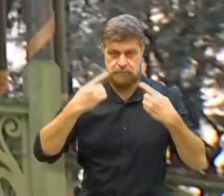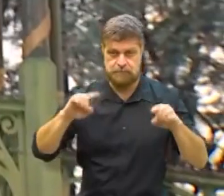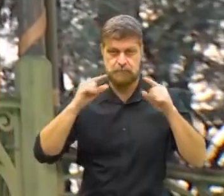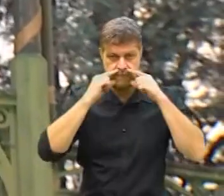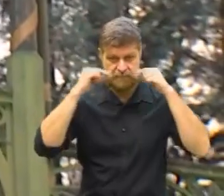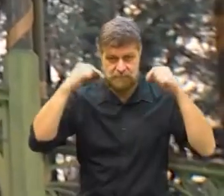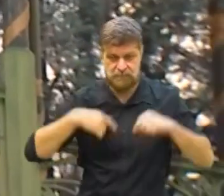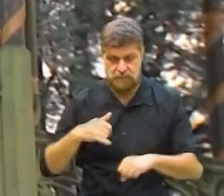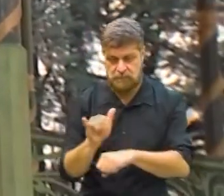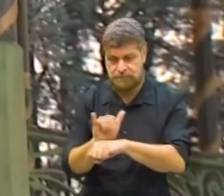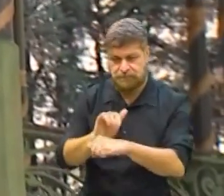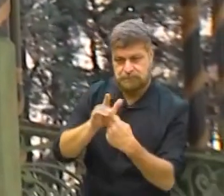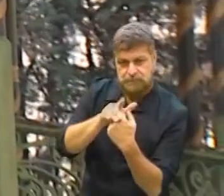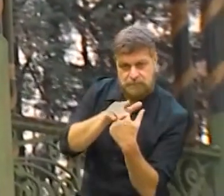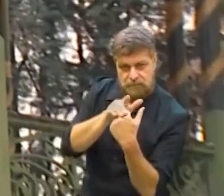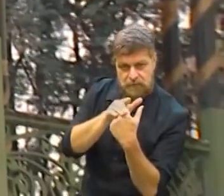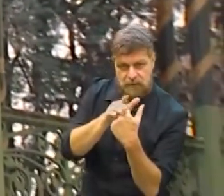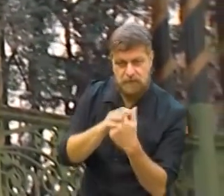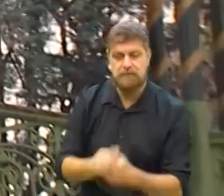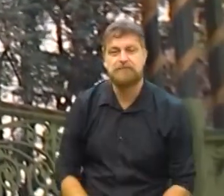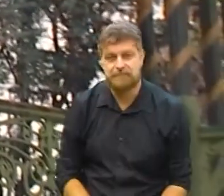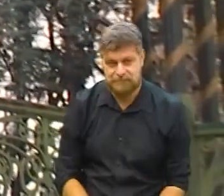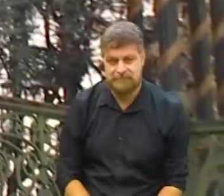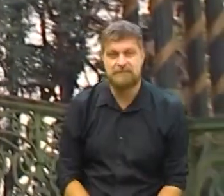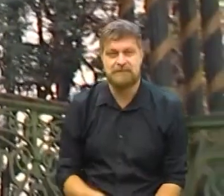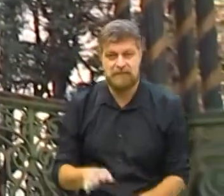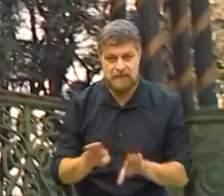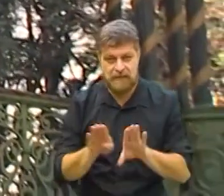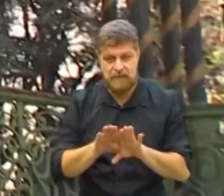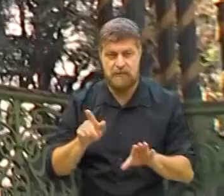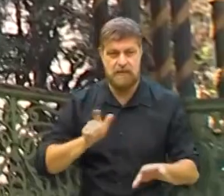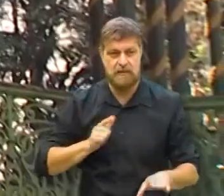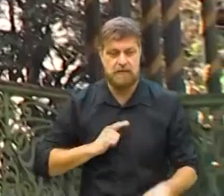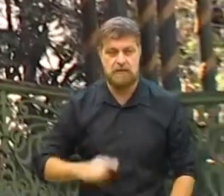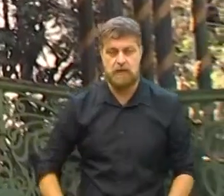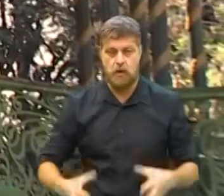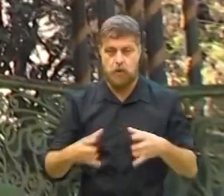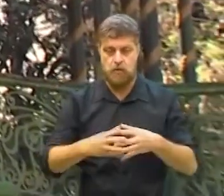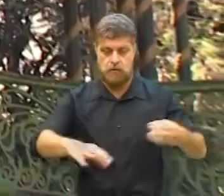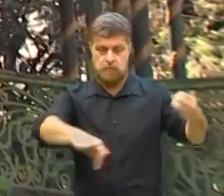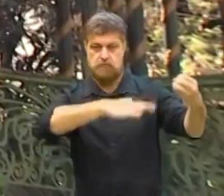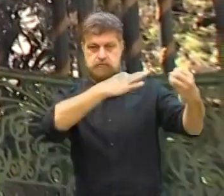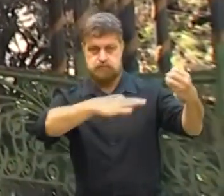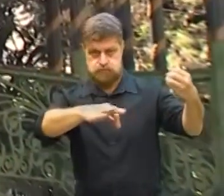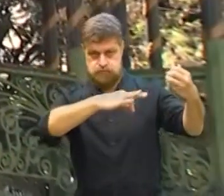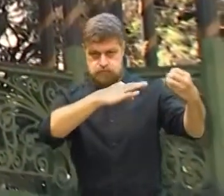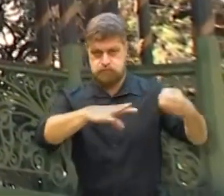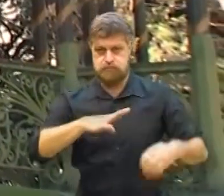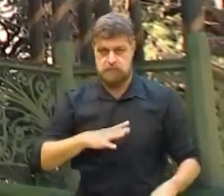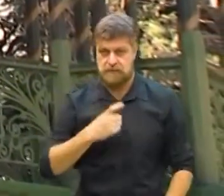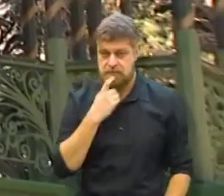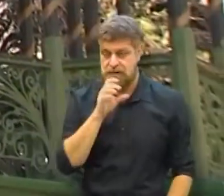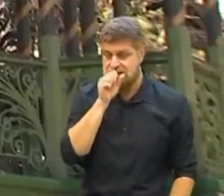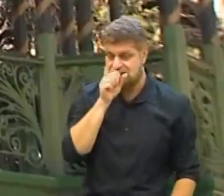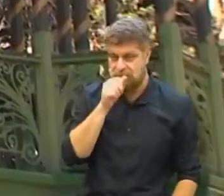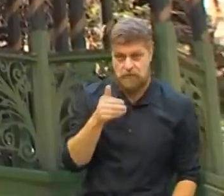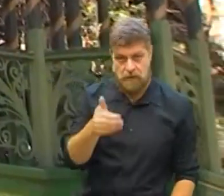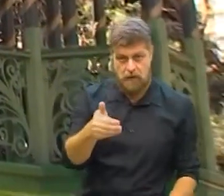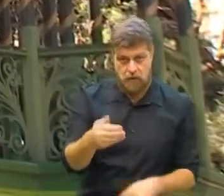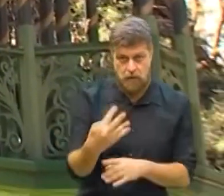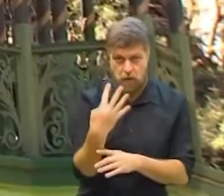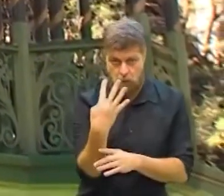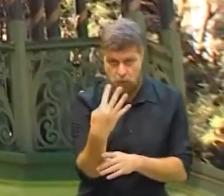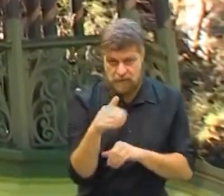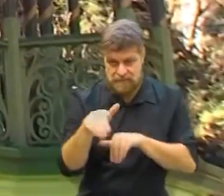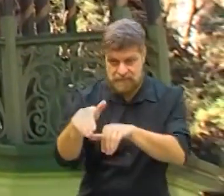campineiro. Você pode acompanhar tudo no YouTube, no canal Cultura Abraça Campinas, além do concerto da Orquestra Sinfônica Municipal de Campinas